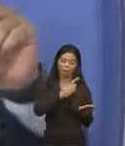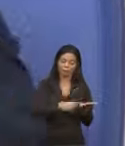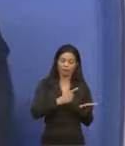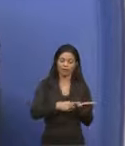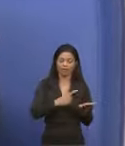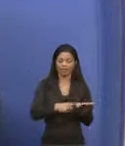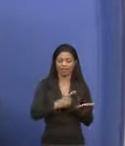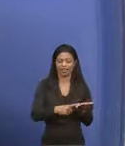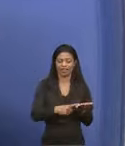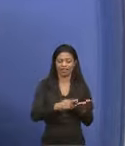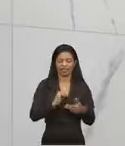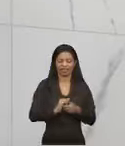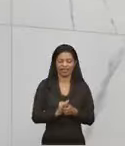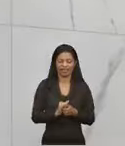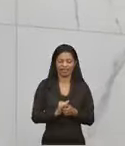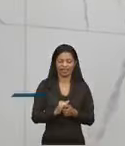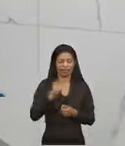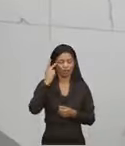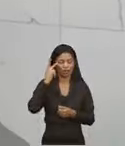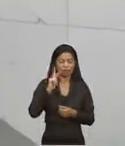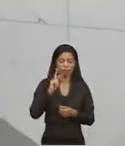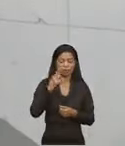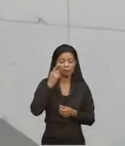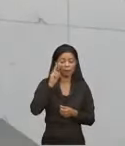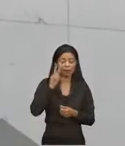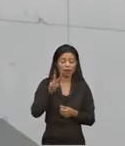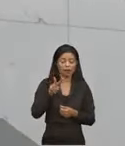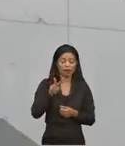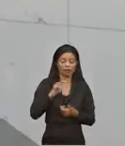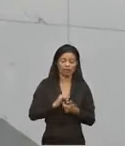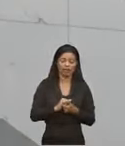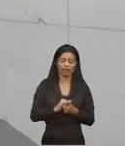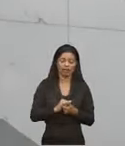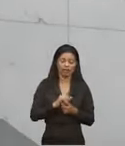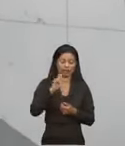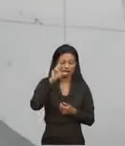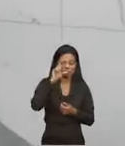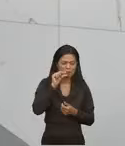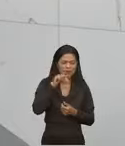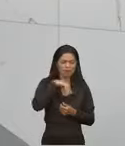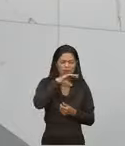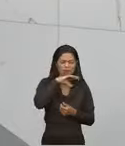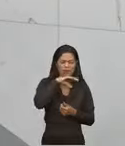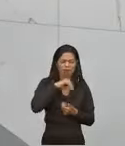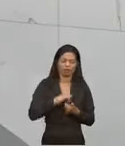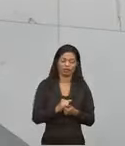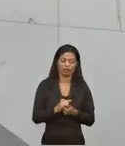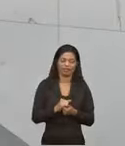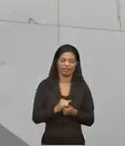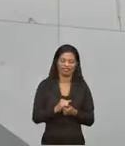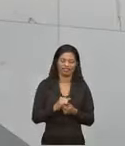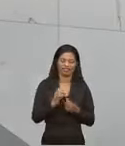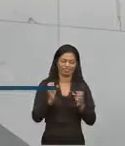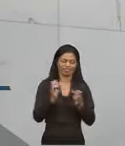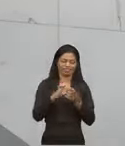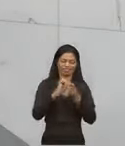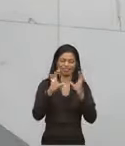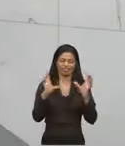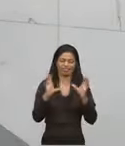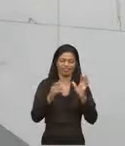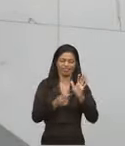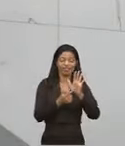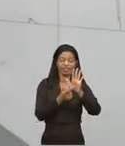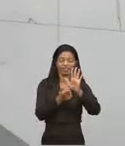pior. Vamos aí já, eu deixar e registrado. E a Vossa Excelência, vamos